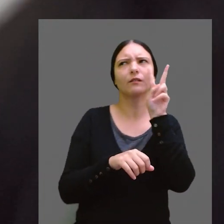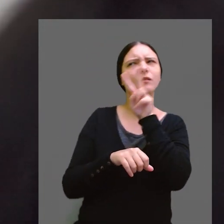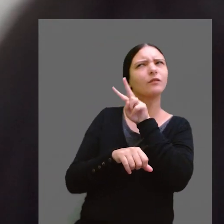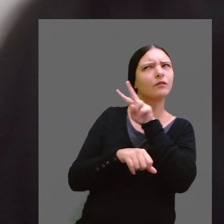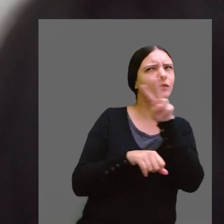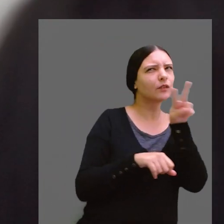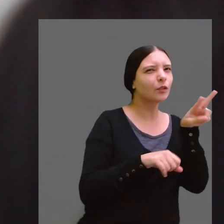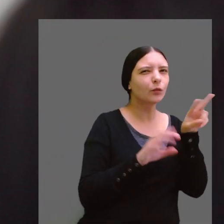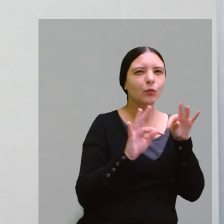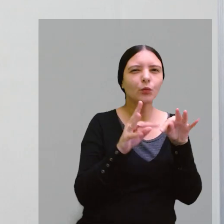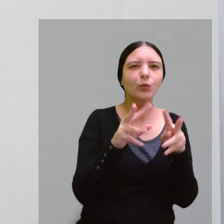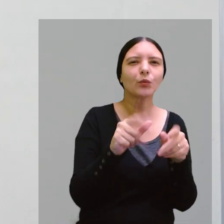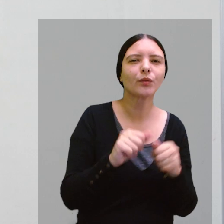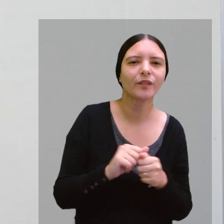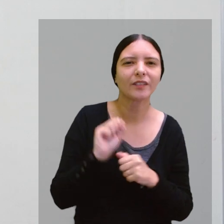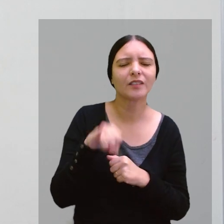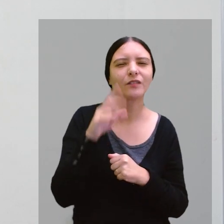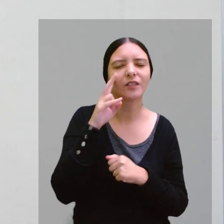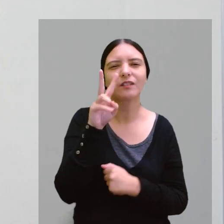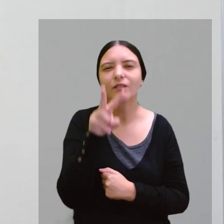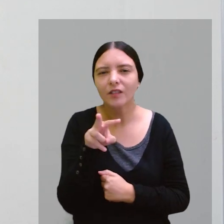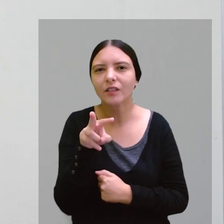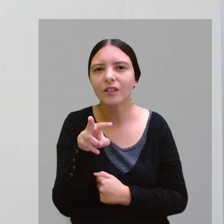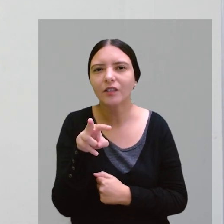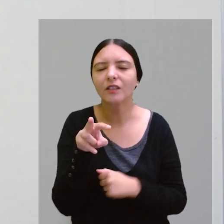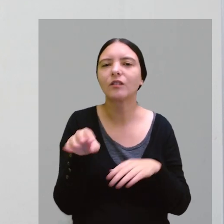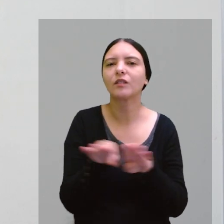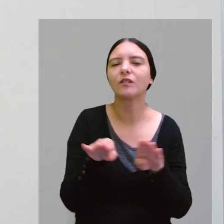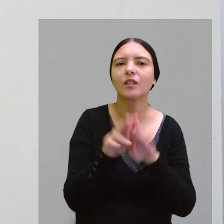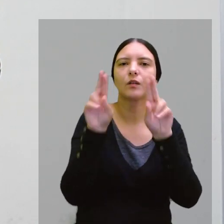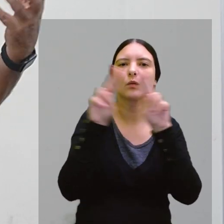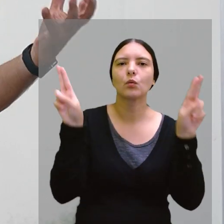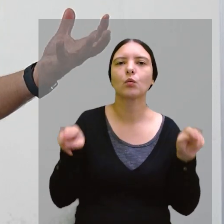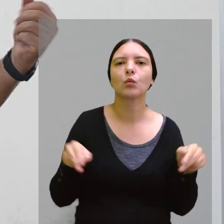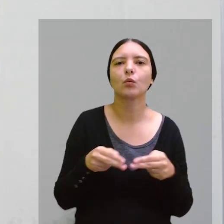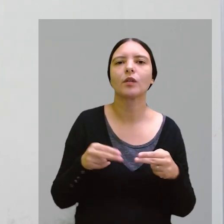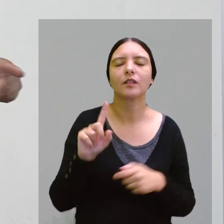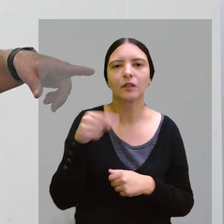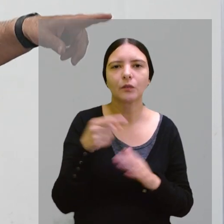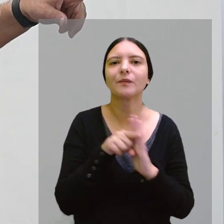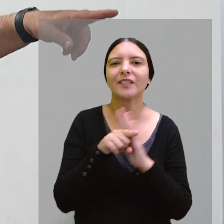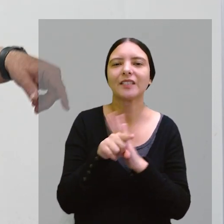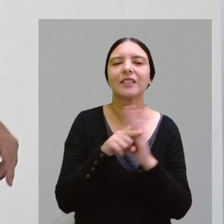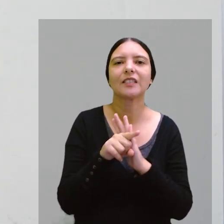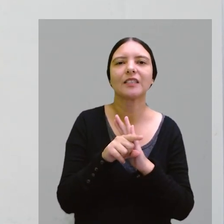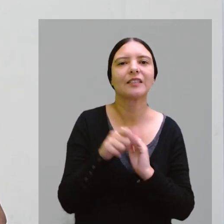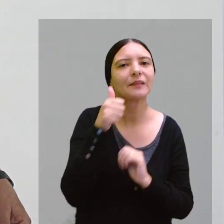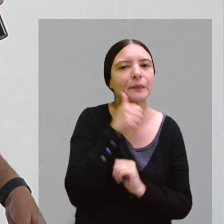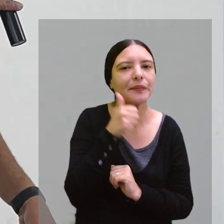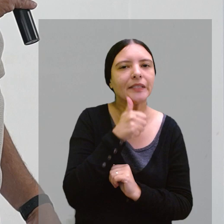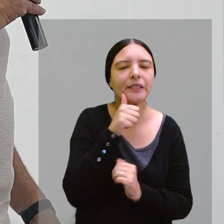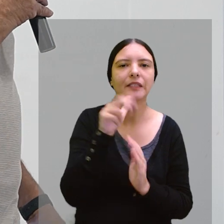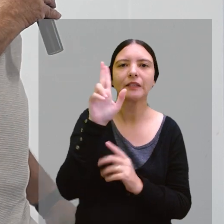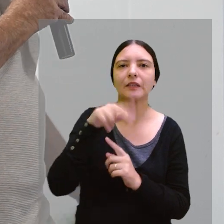tudo. Então, se vocês olharem esse quadro, depois vocês buscam esse quadro. Chama As Meninas,